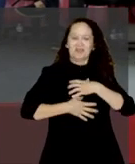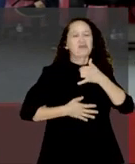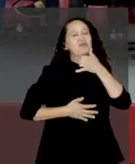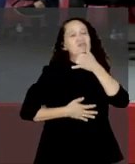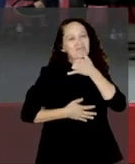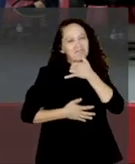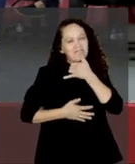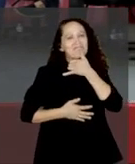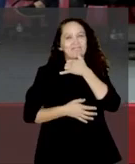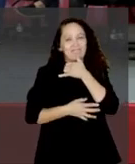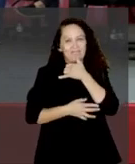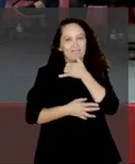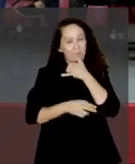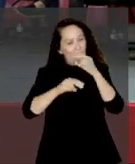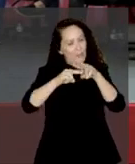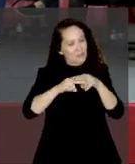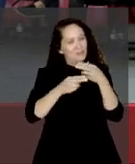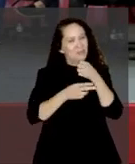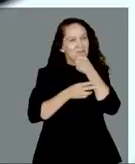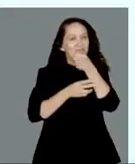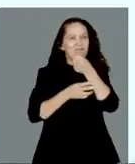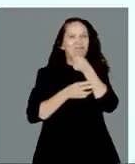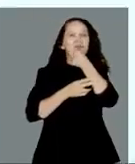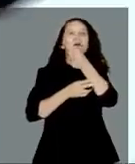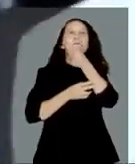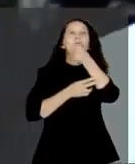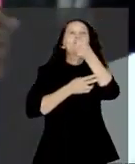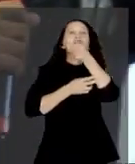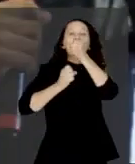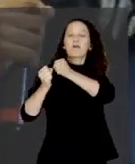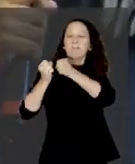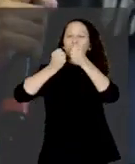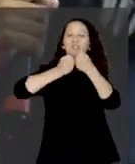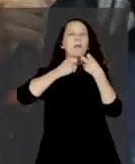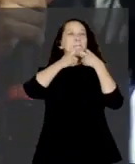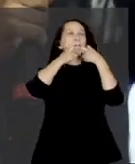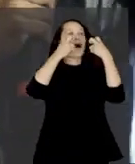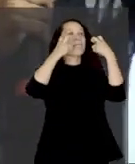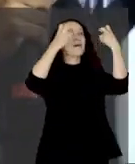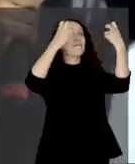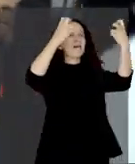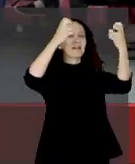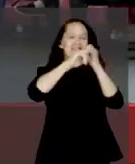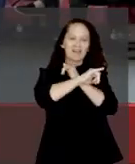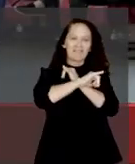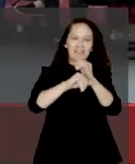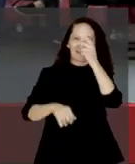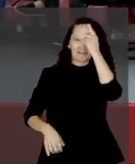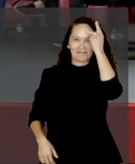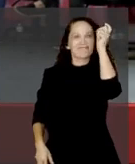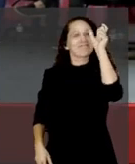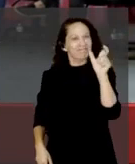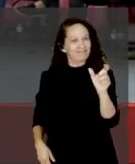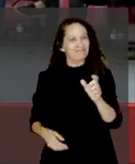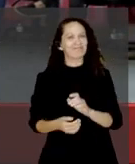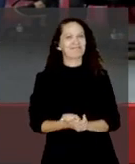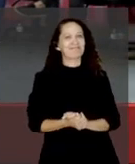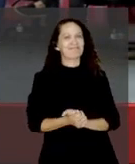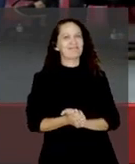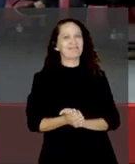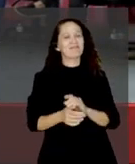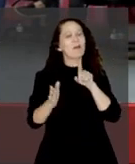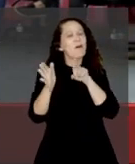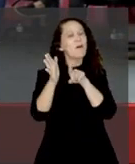Jesus foi preso, Jesus foi vítima de ódio, Jesus foi executado com tortura.